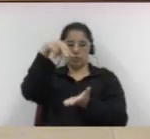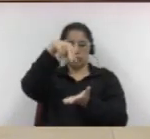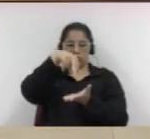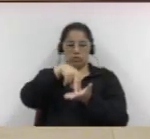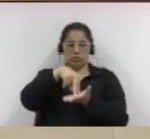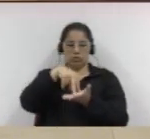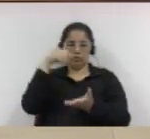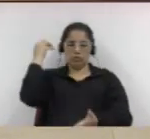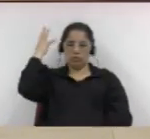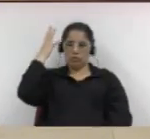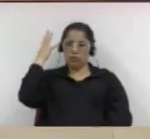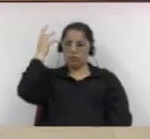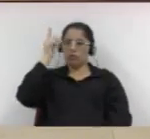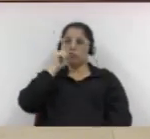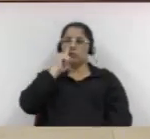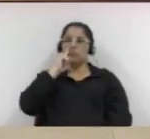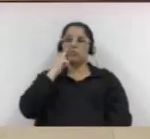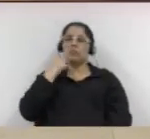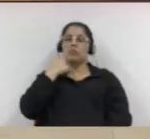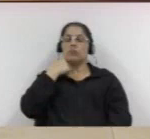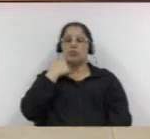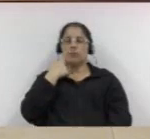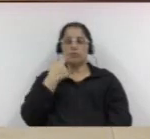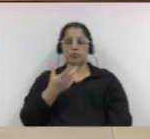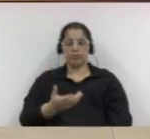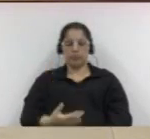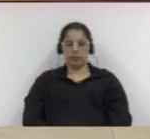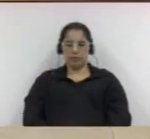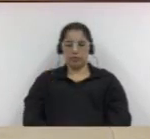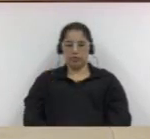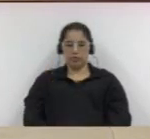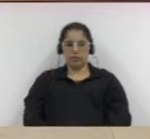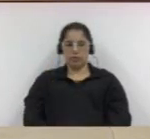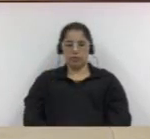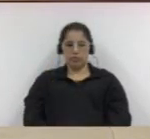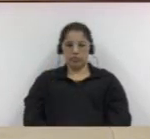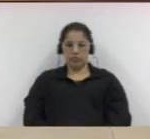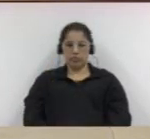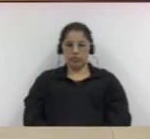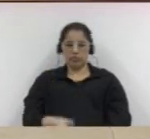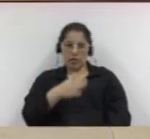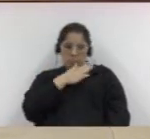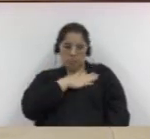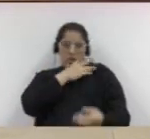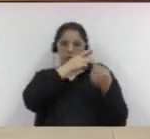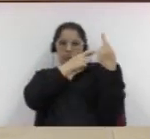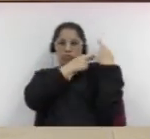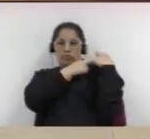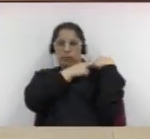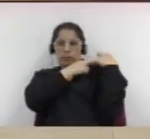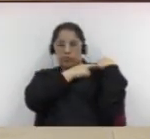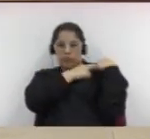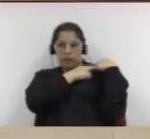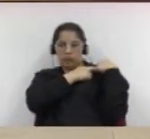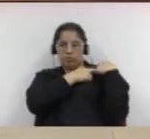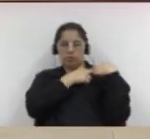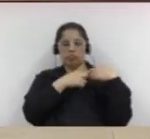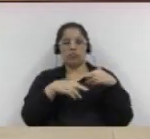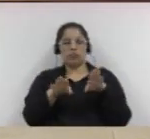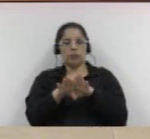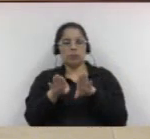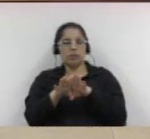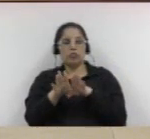requerimento, vereador Newton. Mais um requerimento de minha autoria, e até gostaria de chamar